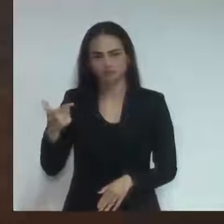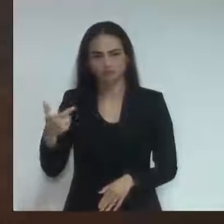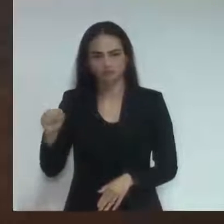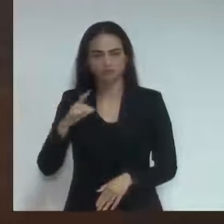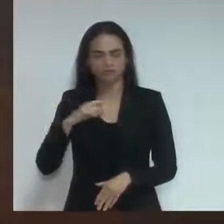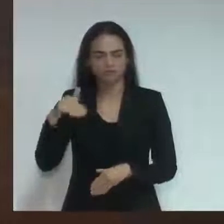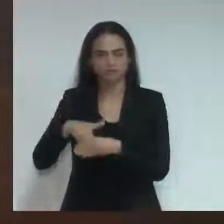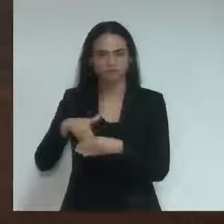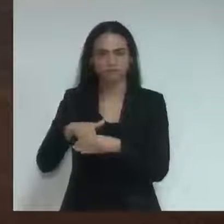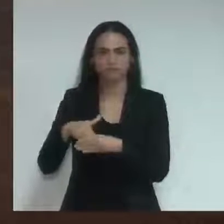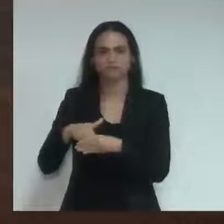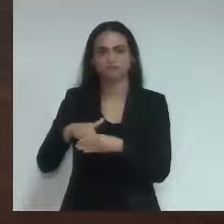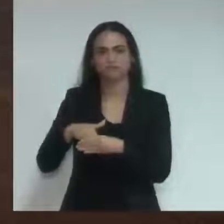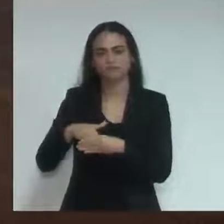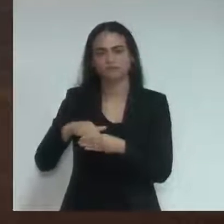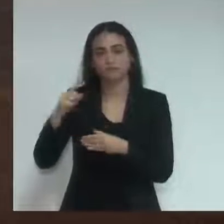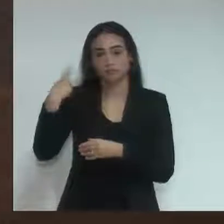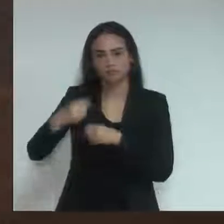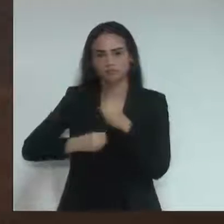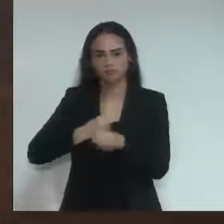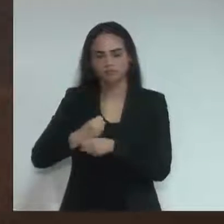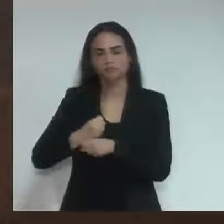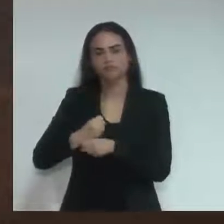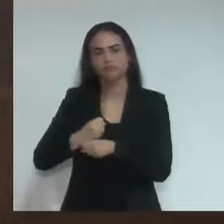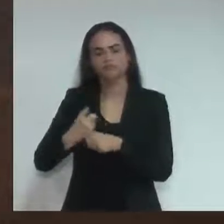essa causa tão nobre.